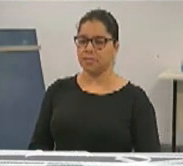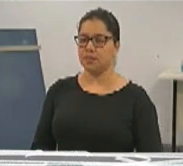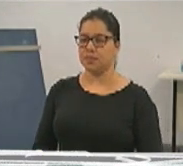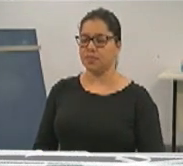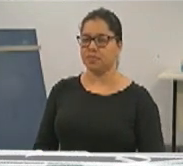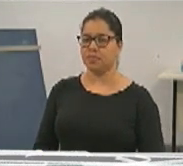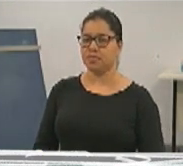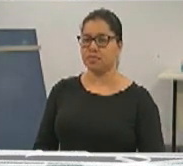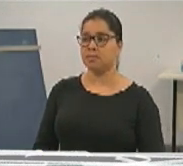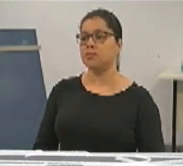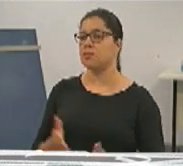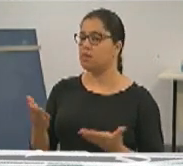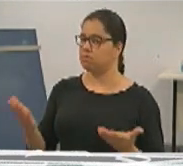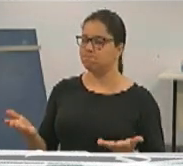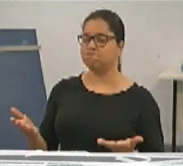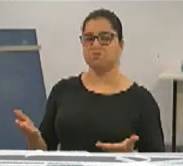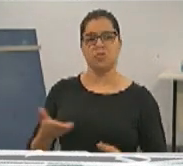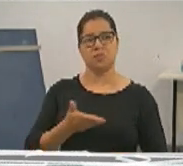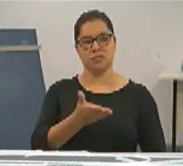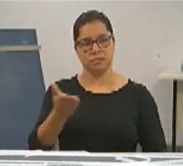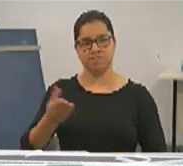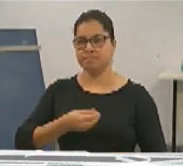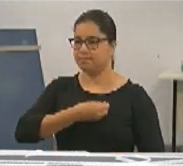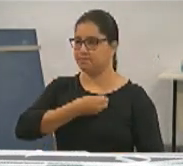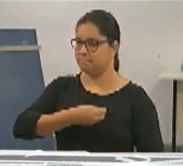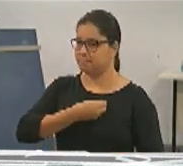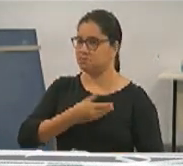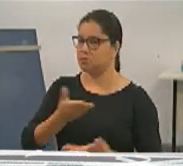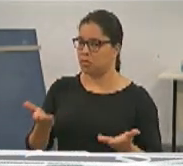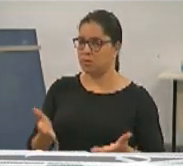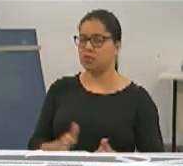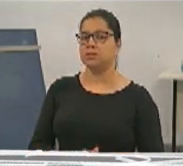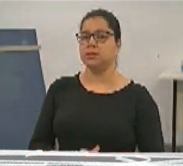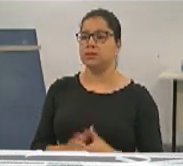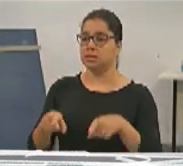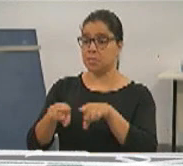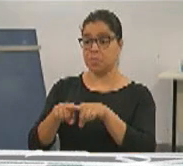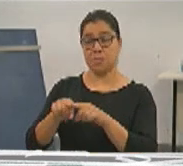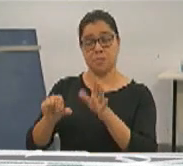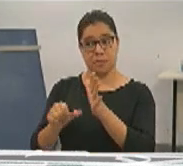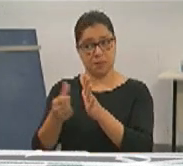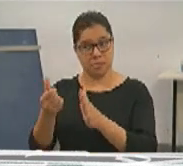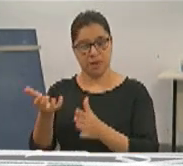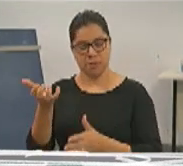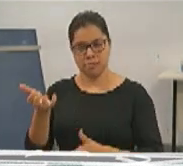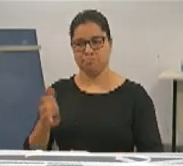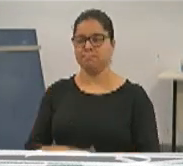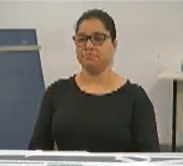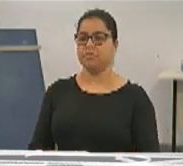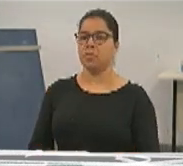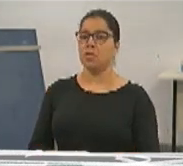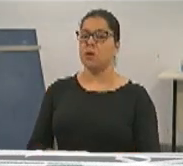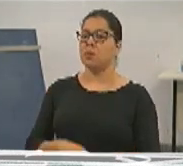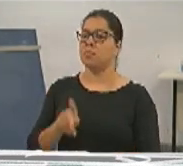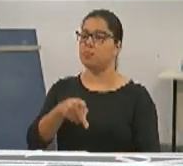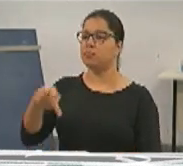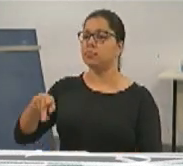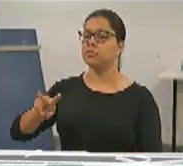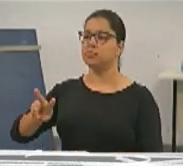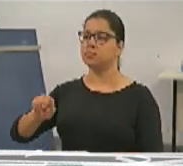Bom, quero saudar a todos que estão aqui presentes, né, saudando primeiramente o professor Alcimar, que é o